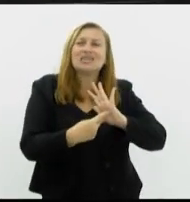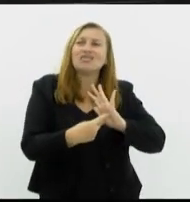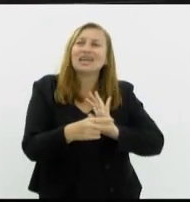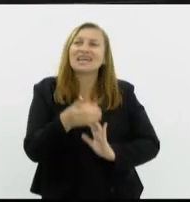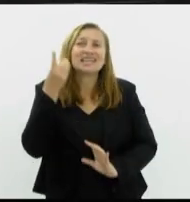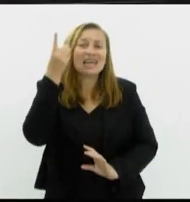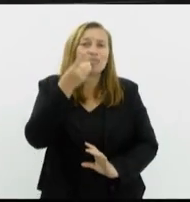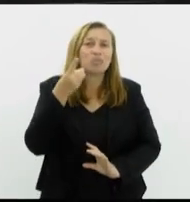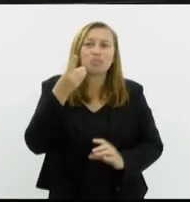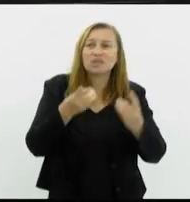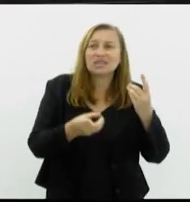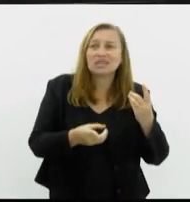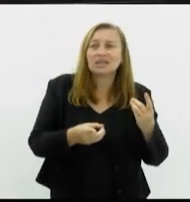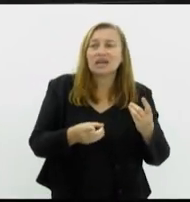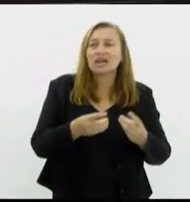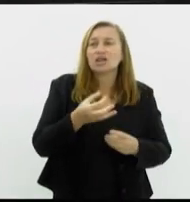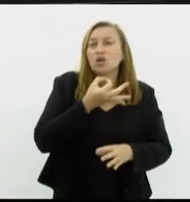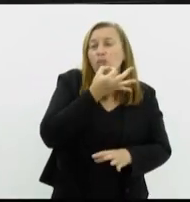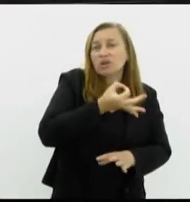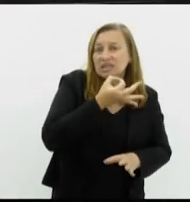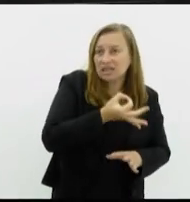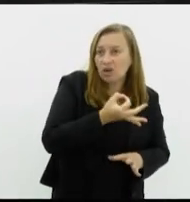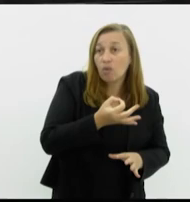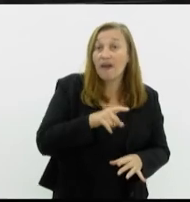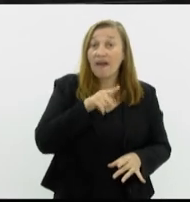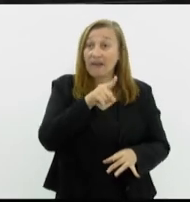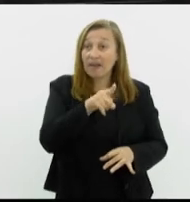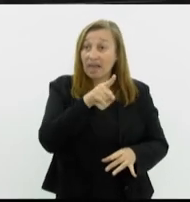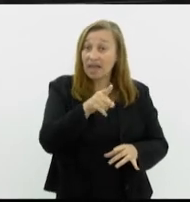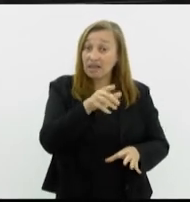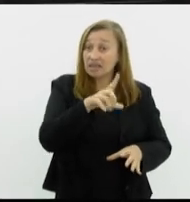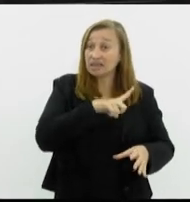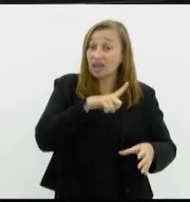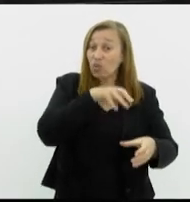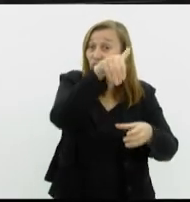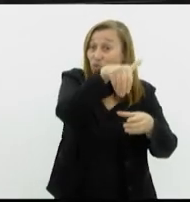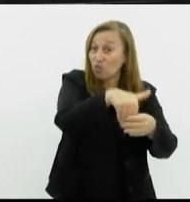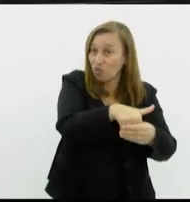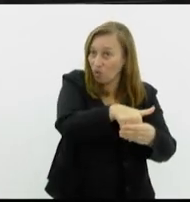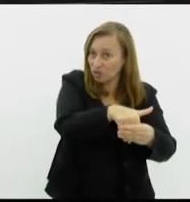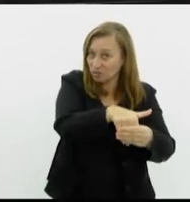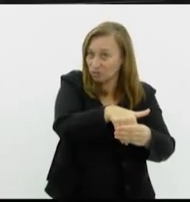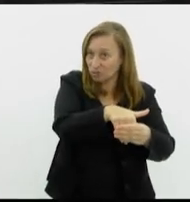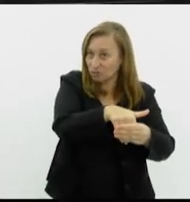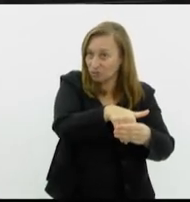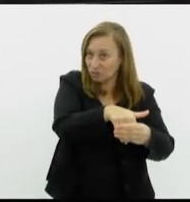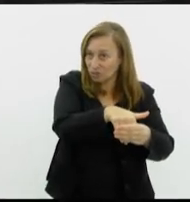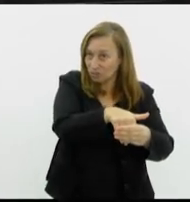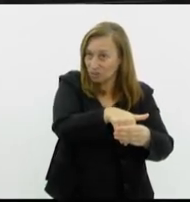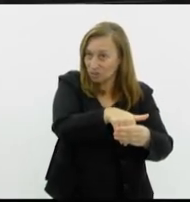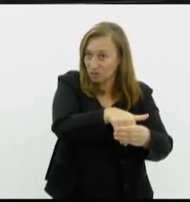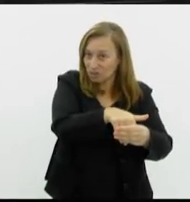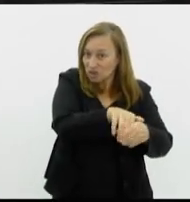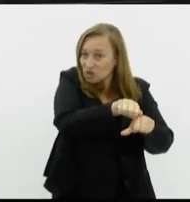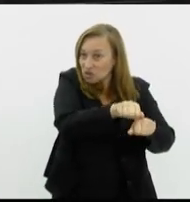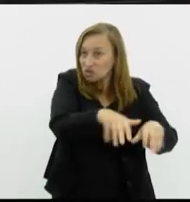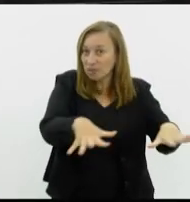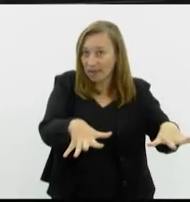deputado de opinião? É aquele que tem o seu voto bastante